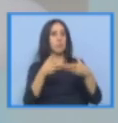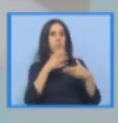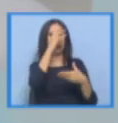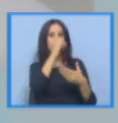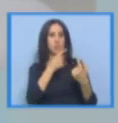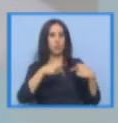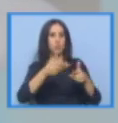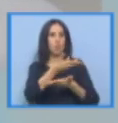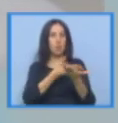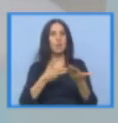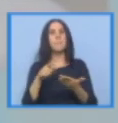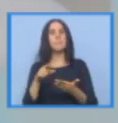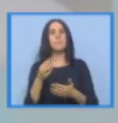Ministros.